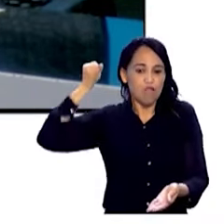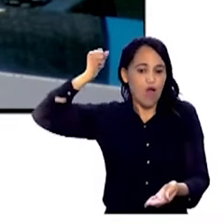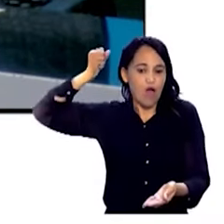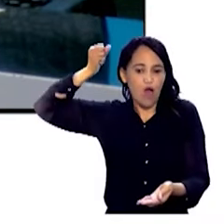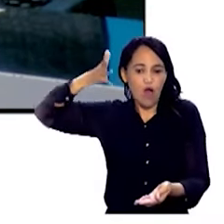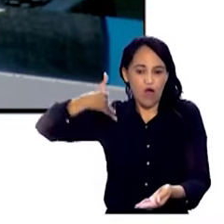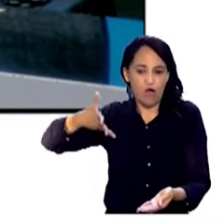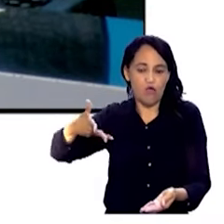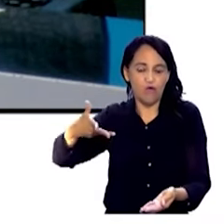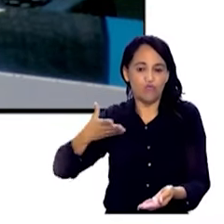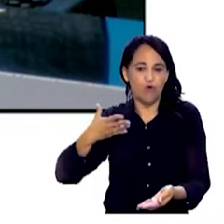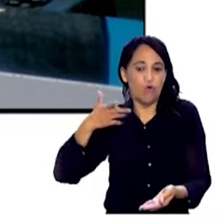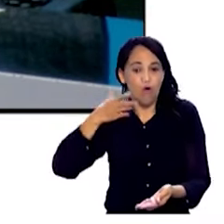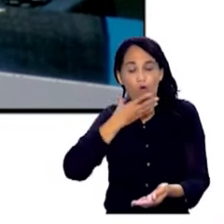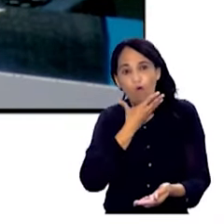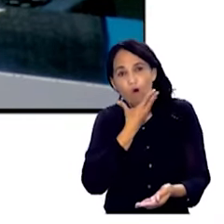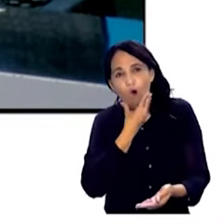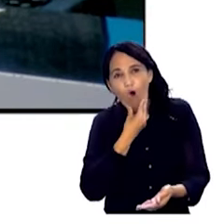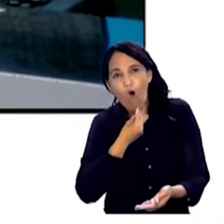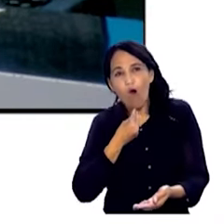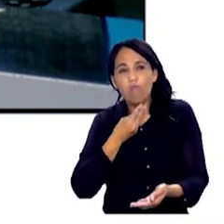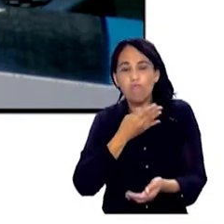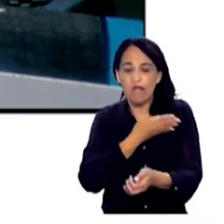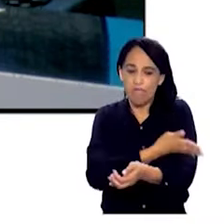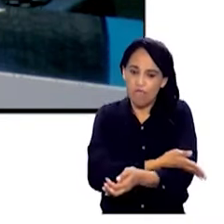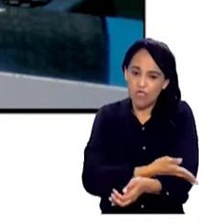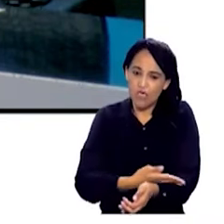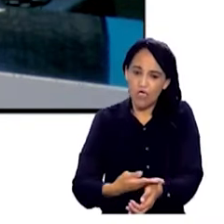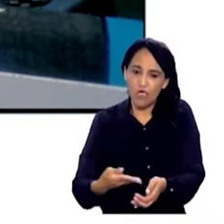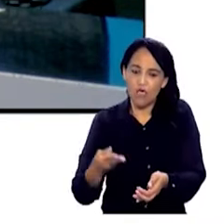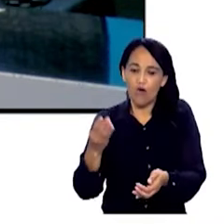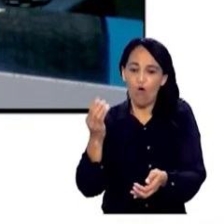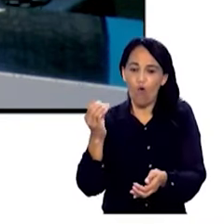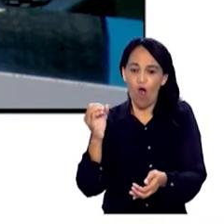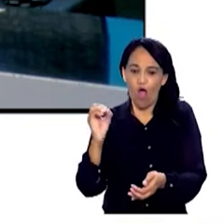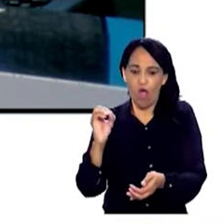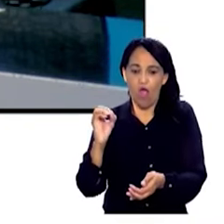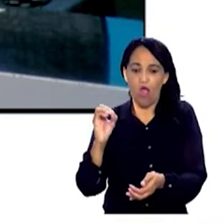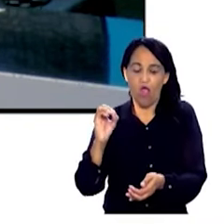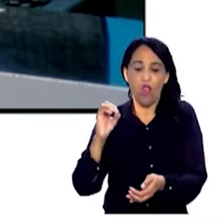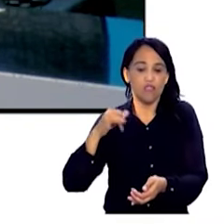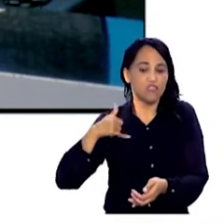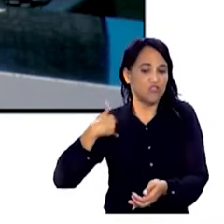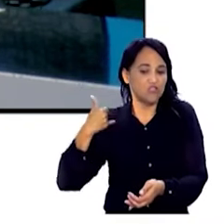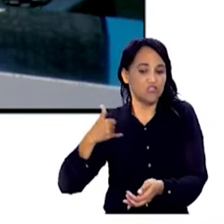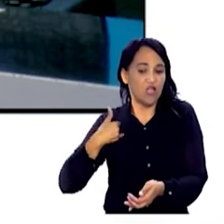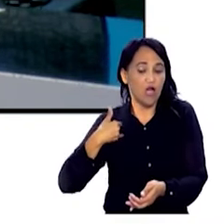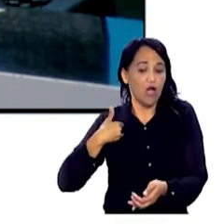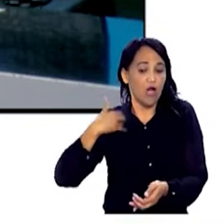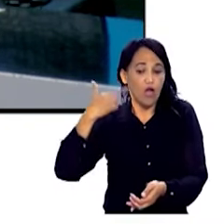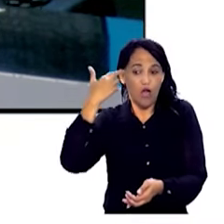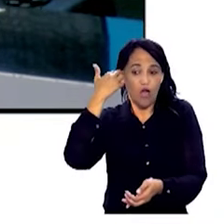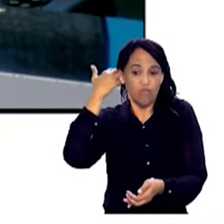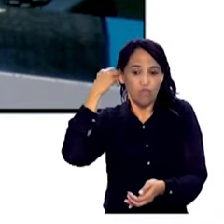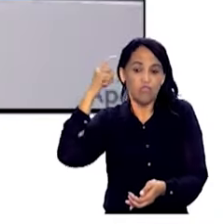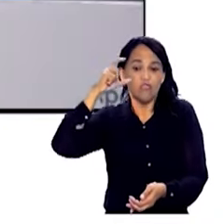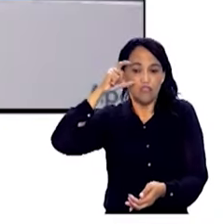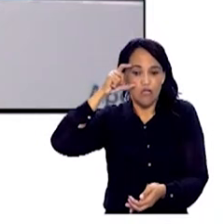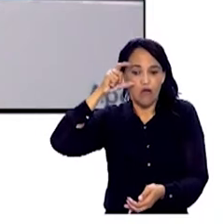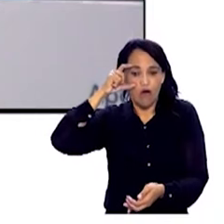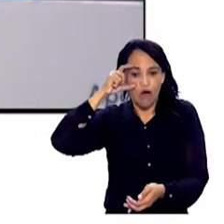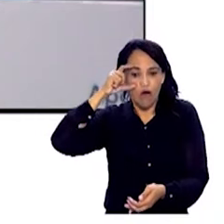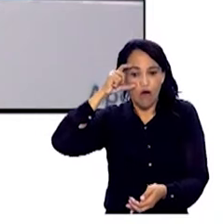branco na casa dos 40 anos tenho cabelos ondulados curtos uso óculos estou falando